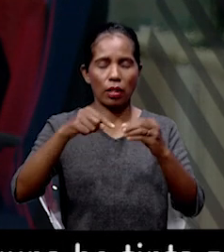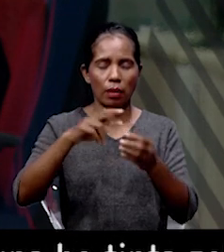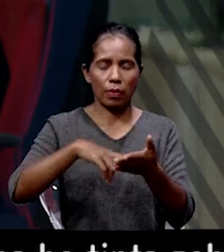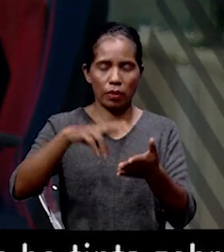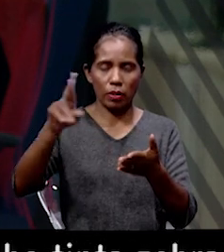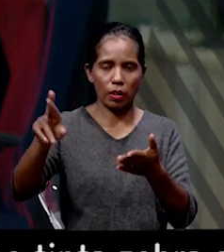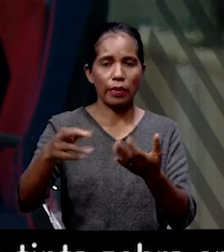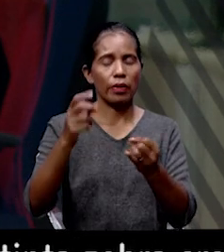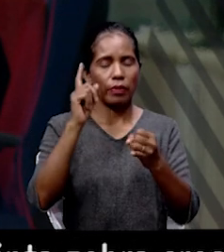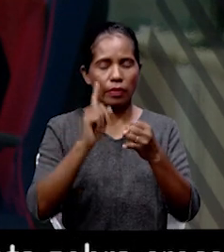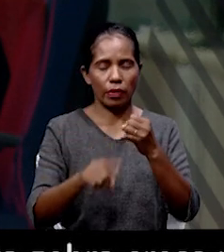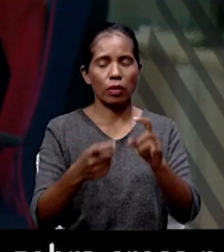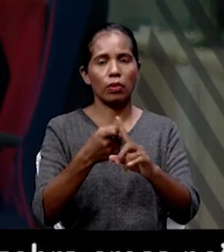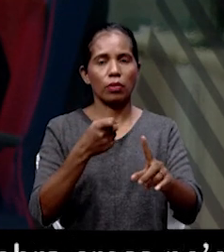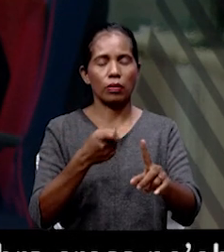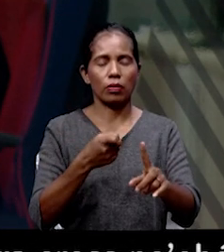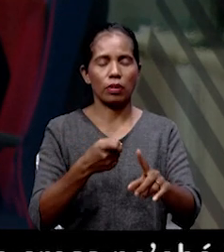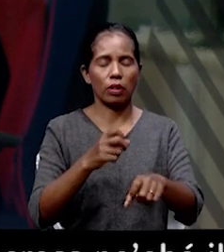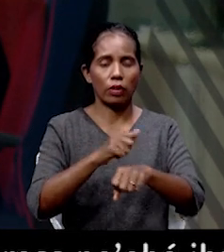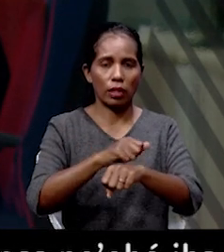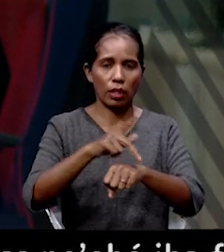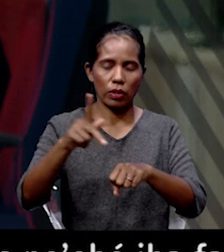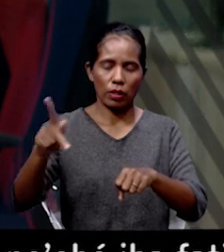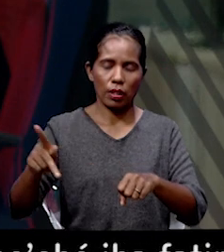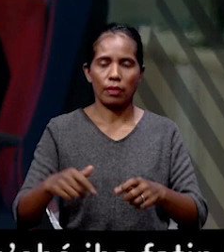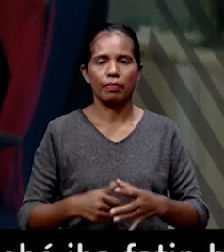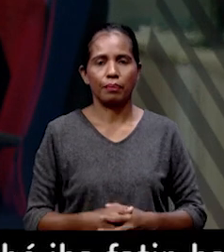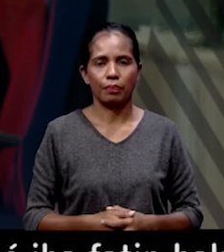Rússi Autoridade Nacional Petróleo no Mineral.